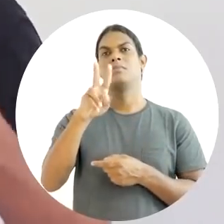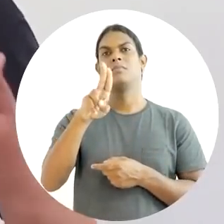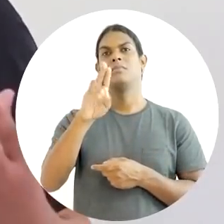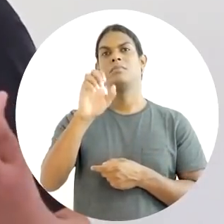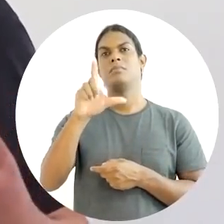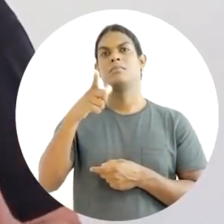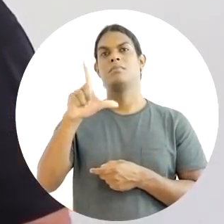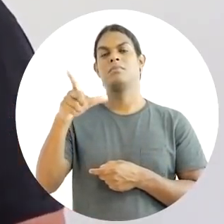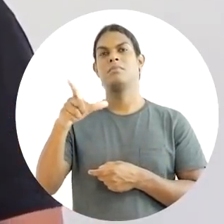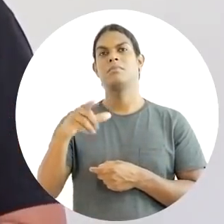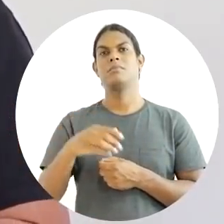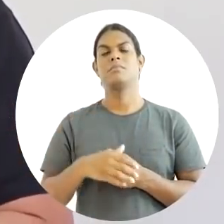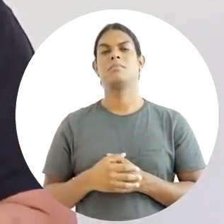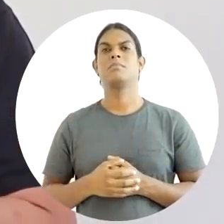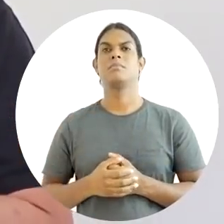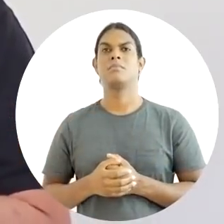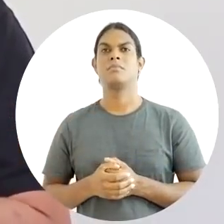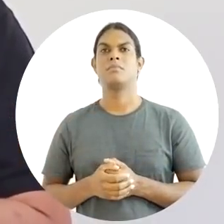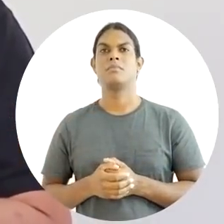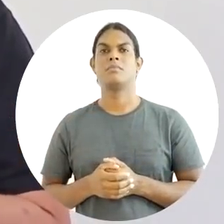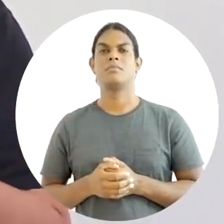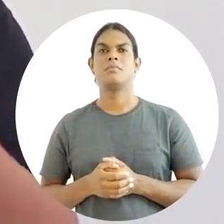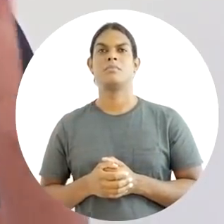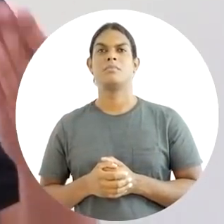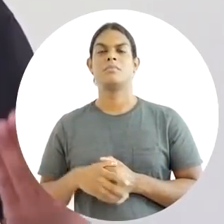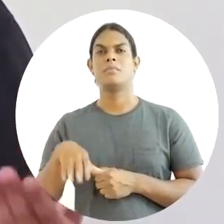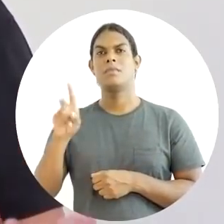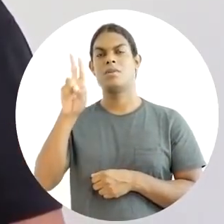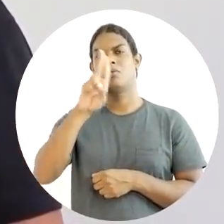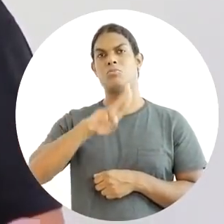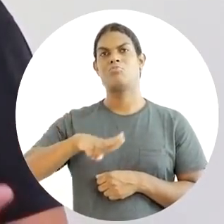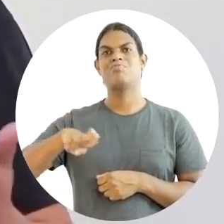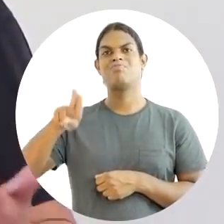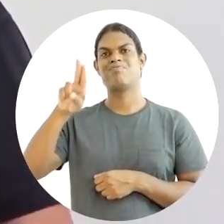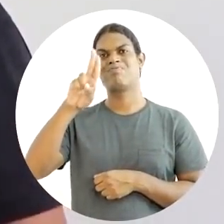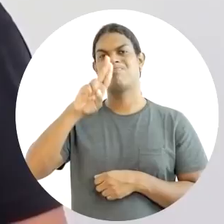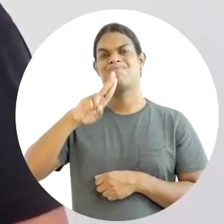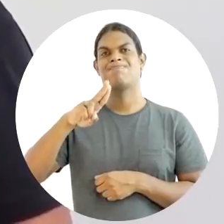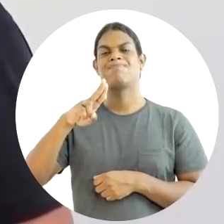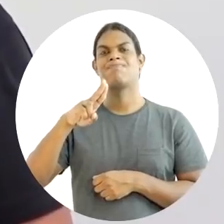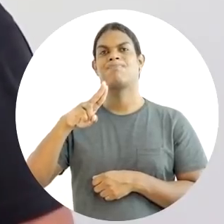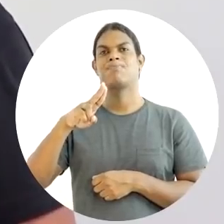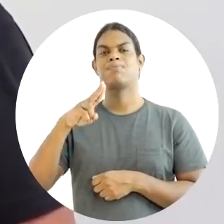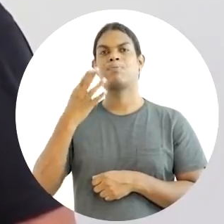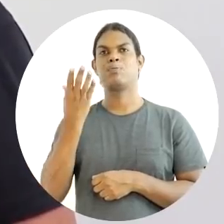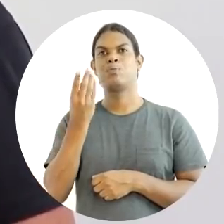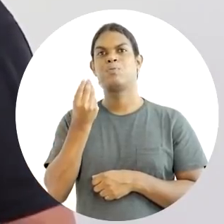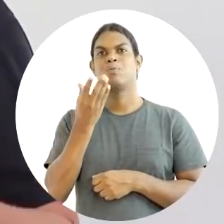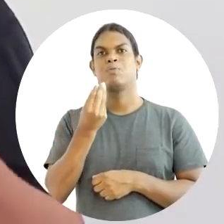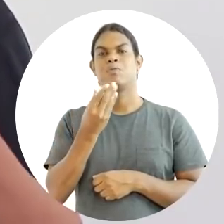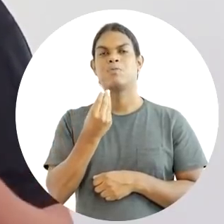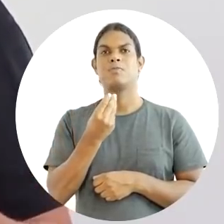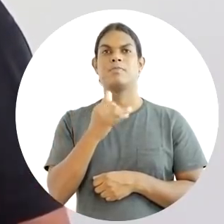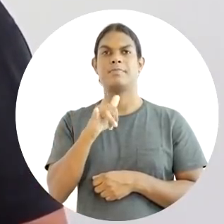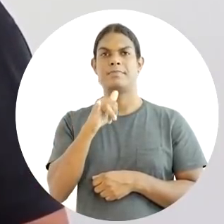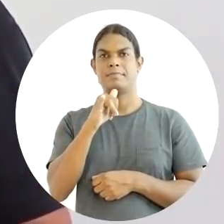de exagero, coisa muito além da conta. Por exemplo, a gente